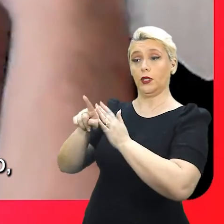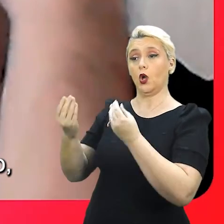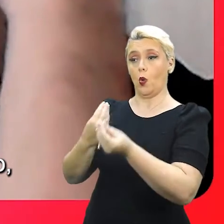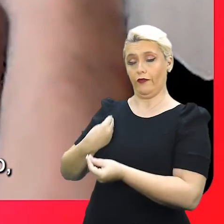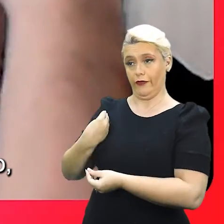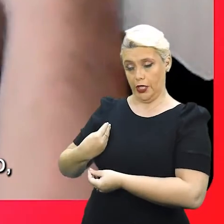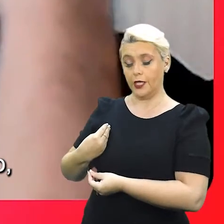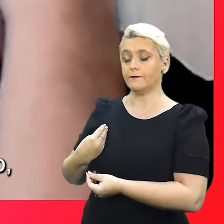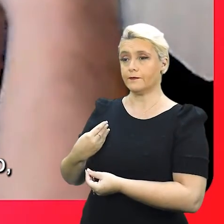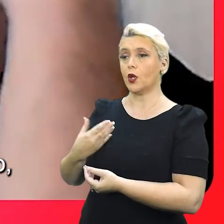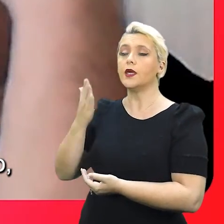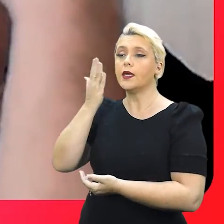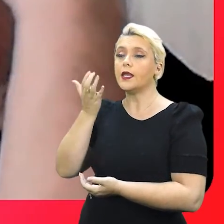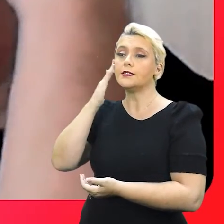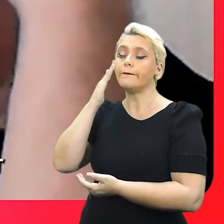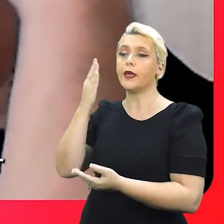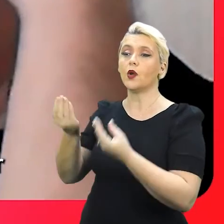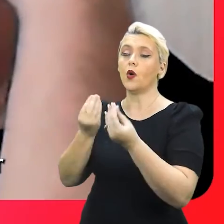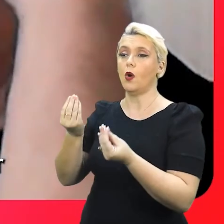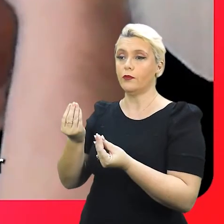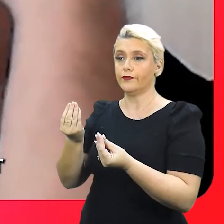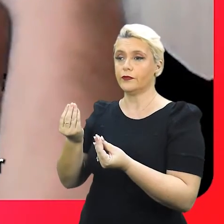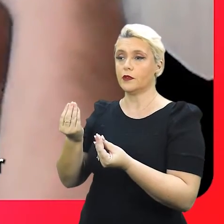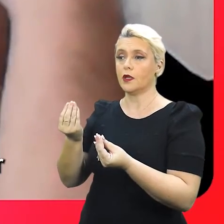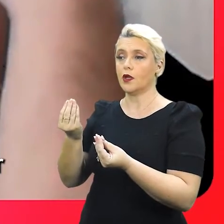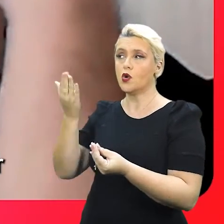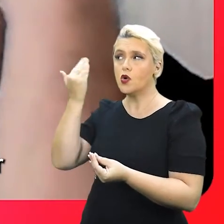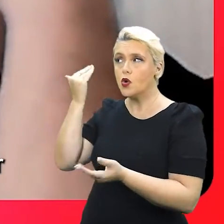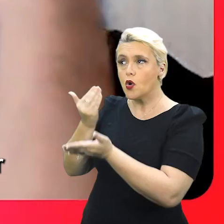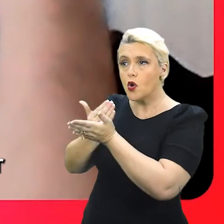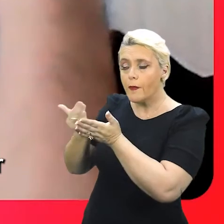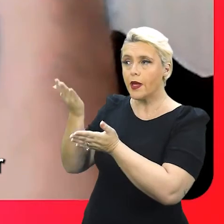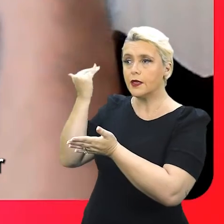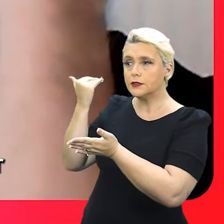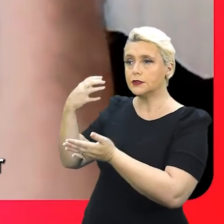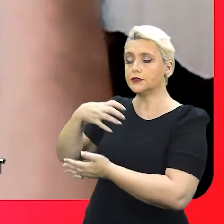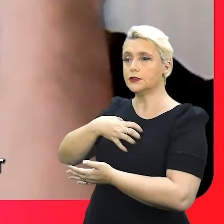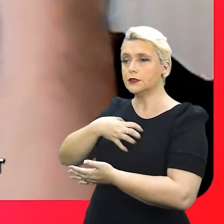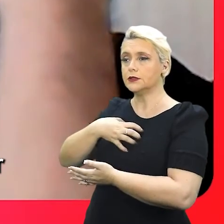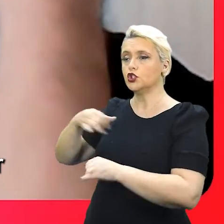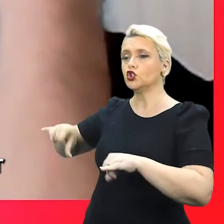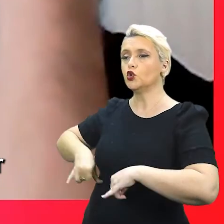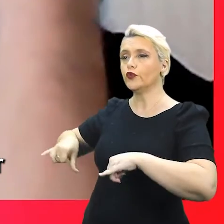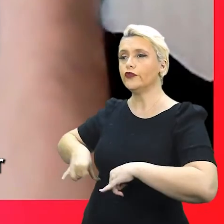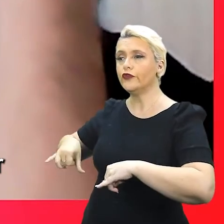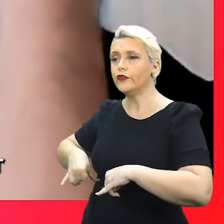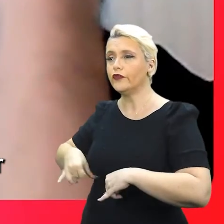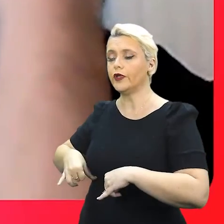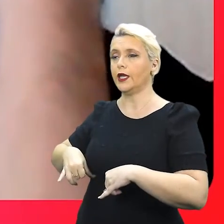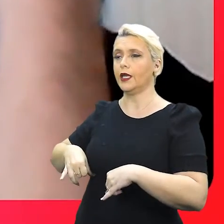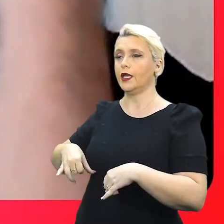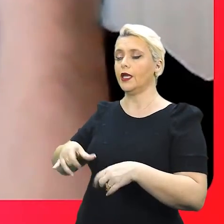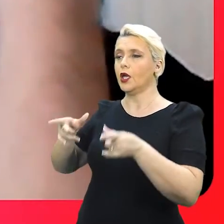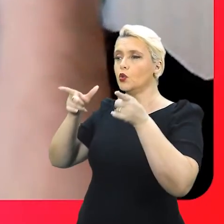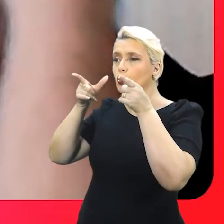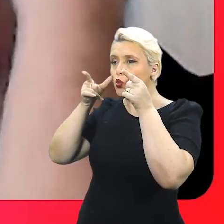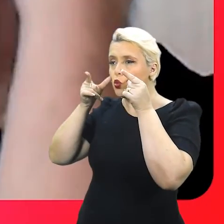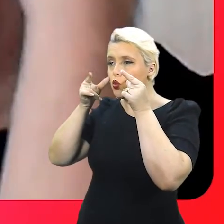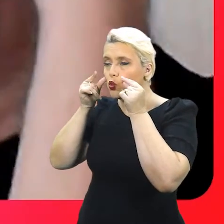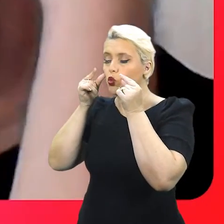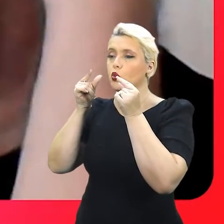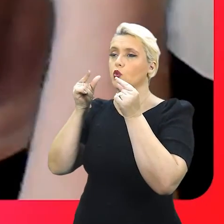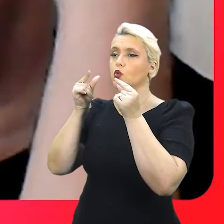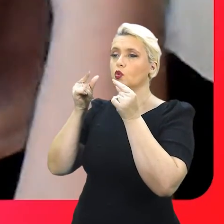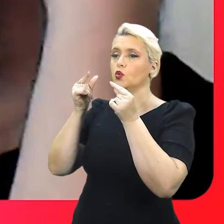perguntar como é que o senhor tem feito, eu queria saber o seguinte: desde quando o senhor passou a conviver com esse déficit visual,